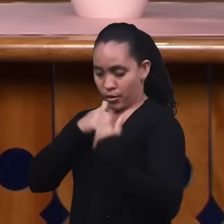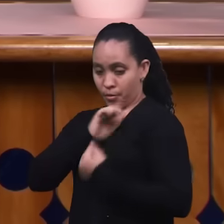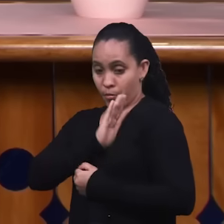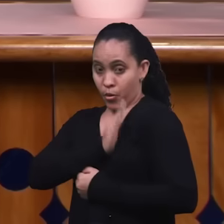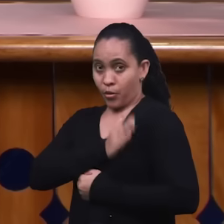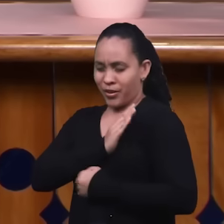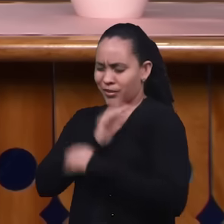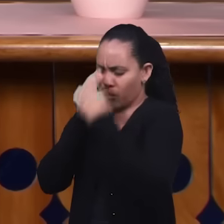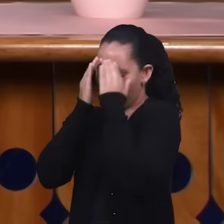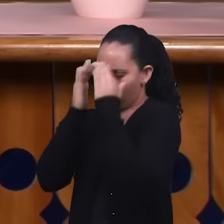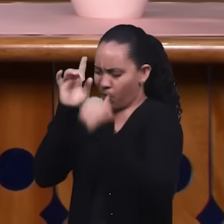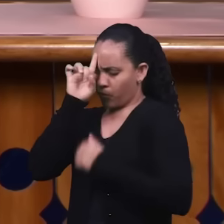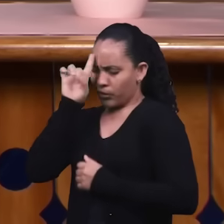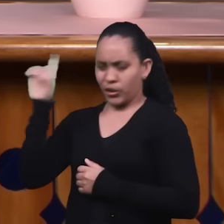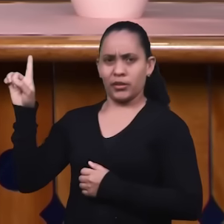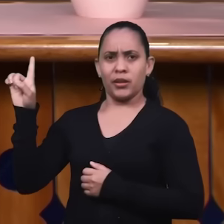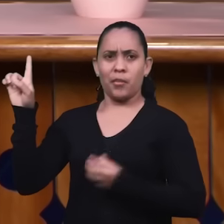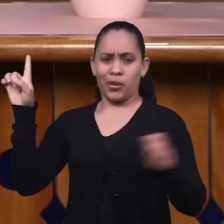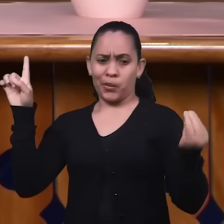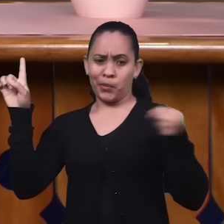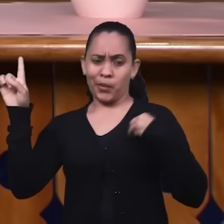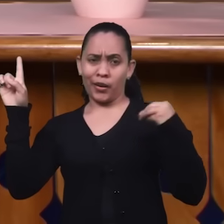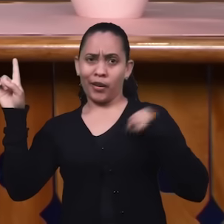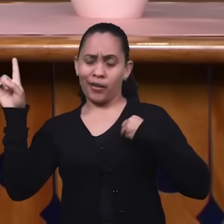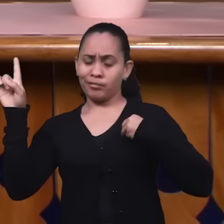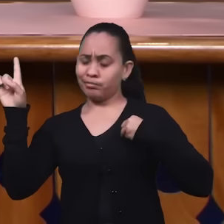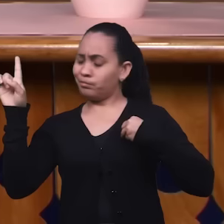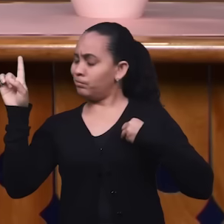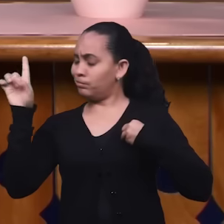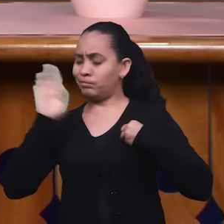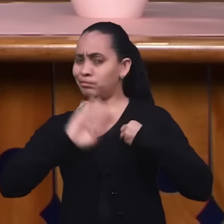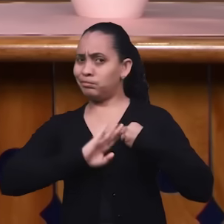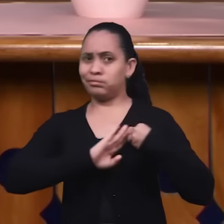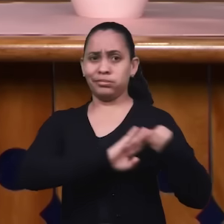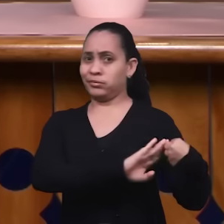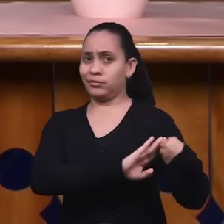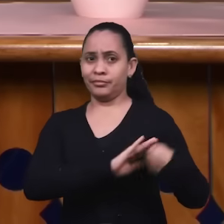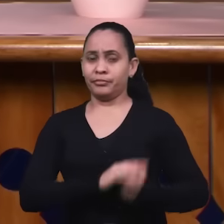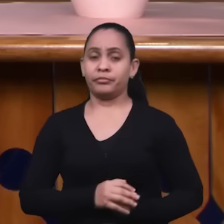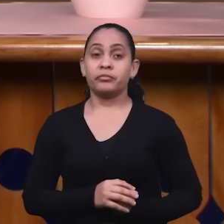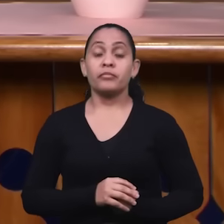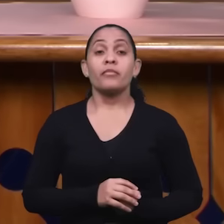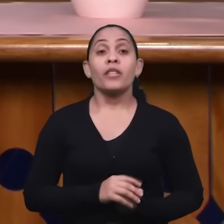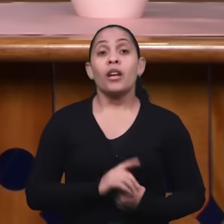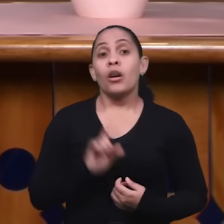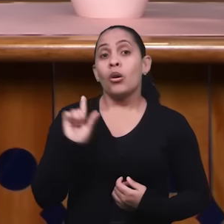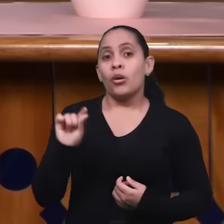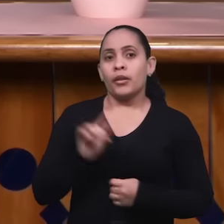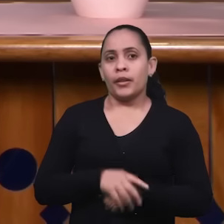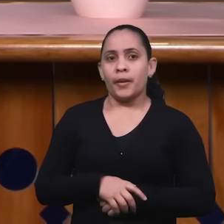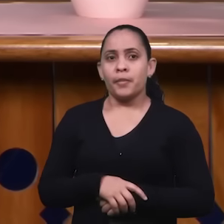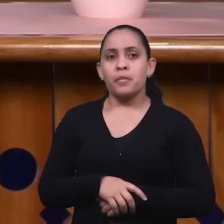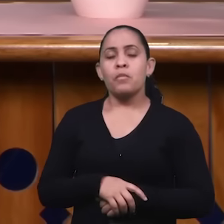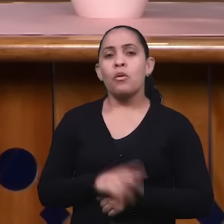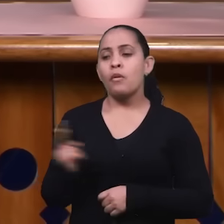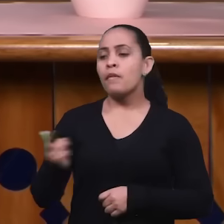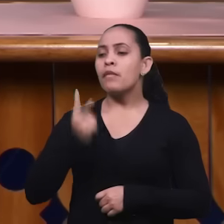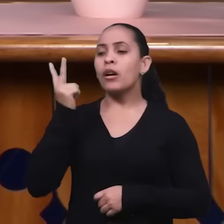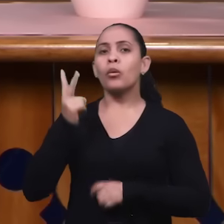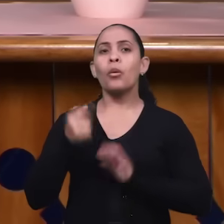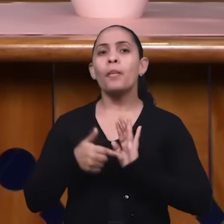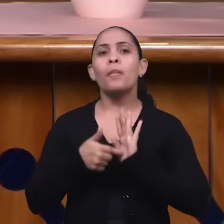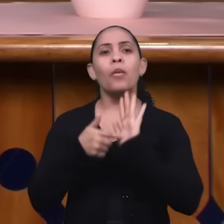eu não pecar contra ti. O salmista ele declara isso porque o valor está naquilo que é a palavra do Senhor, a